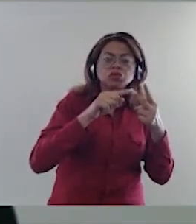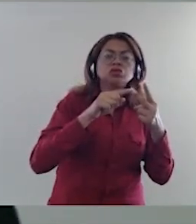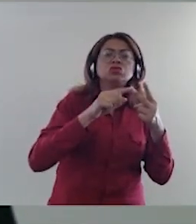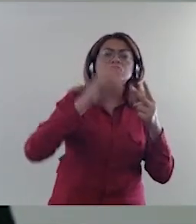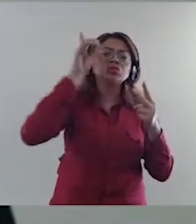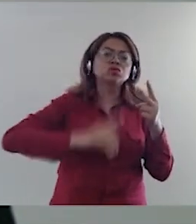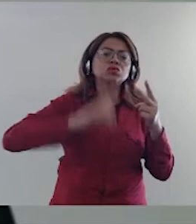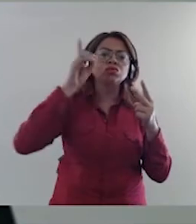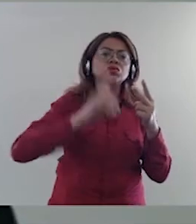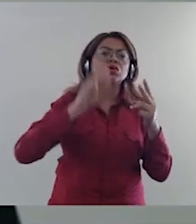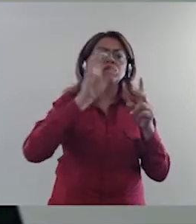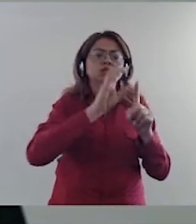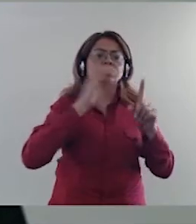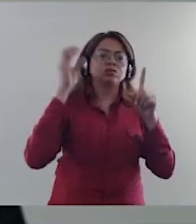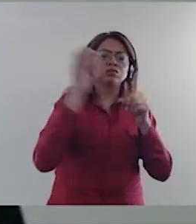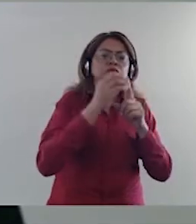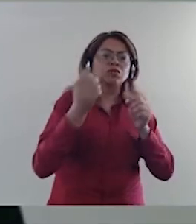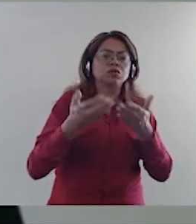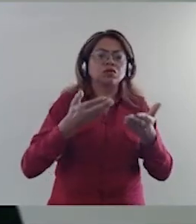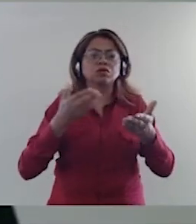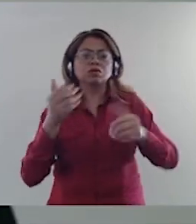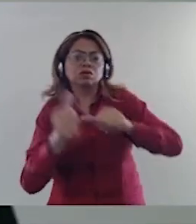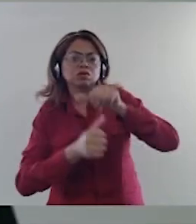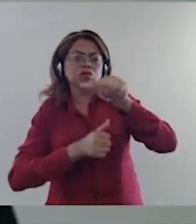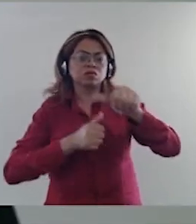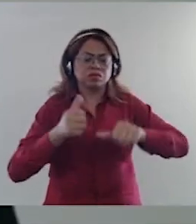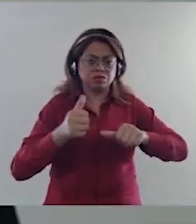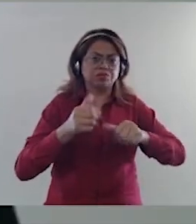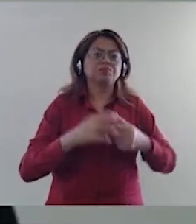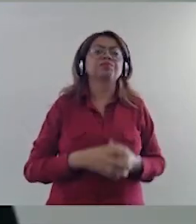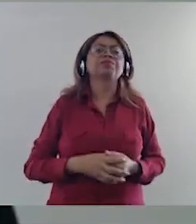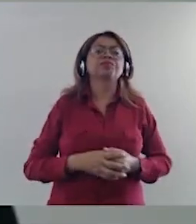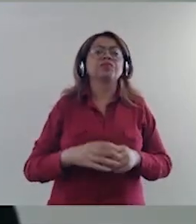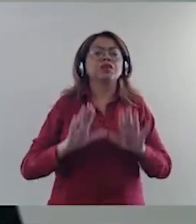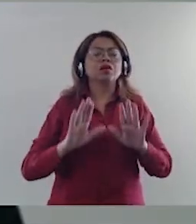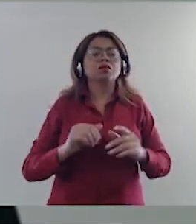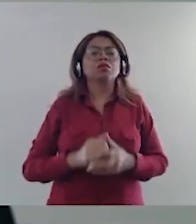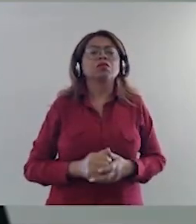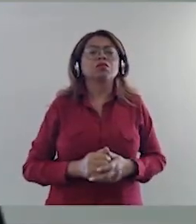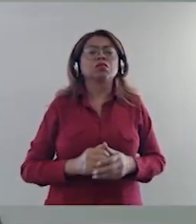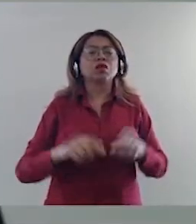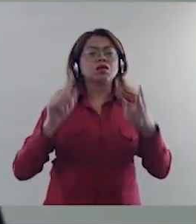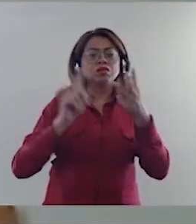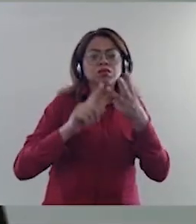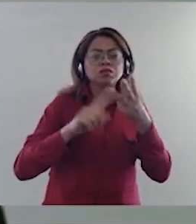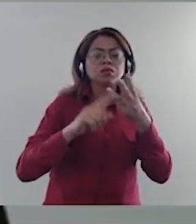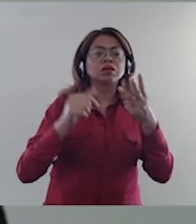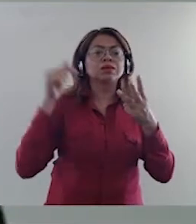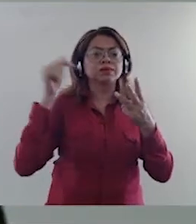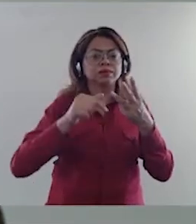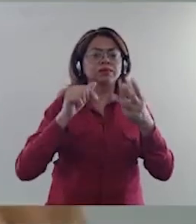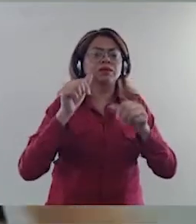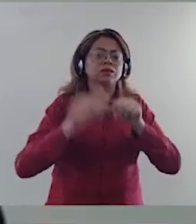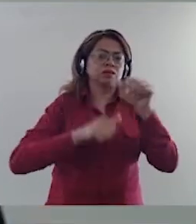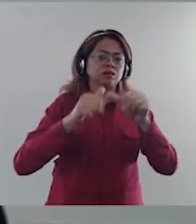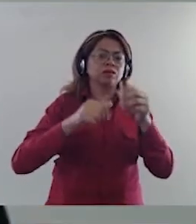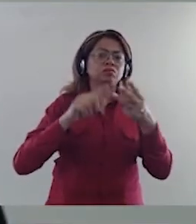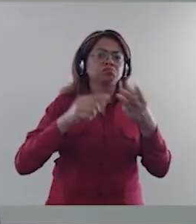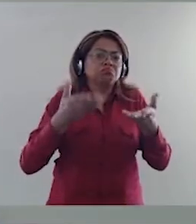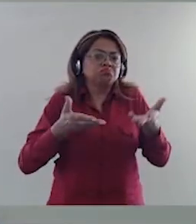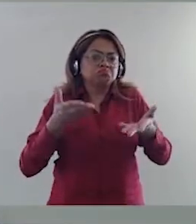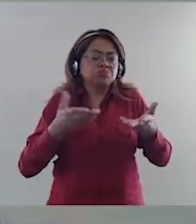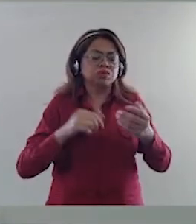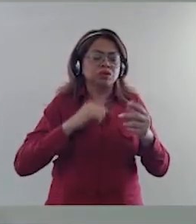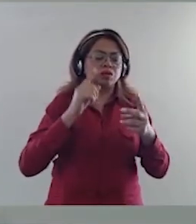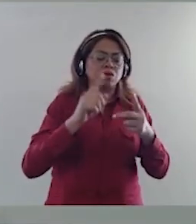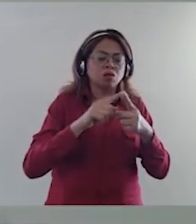transformação. Rapidamente. No direito civil permanente, a pandemia, para mim,